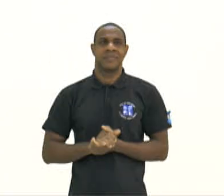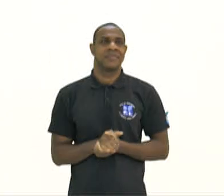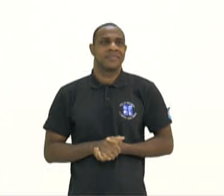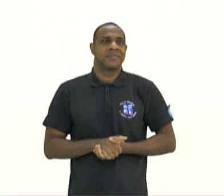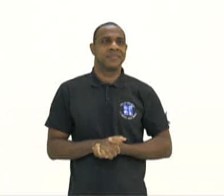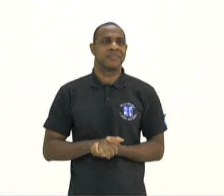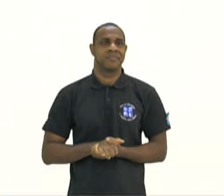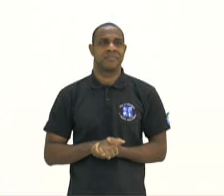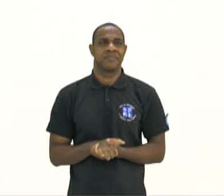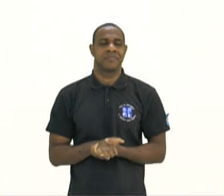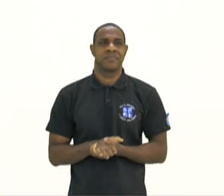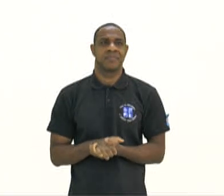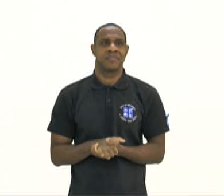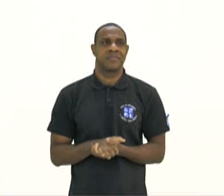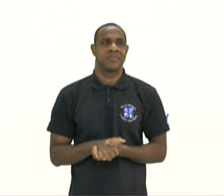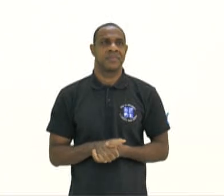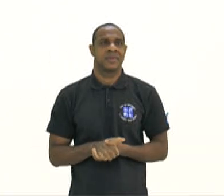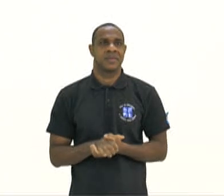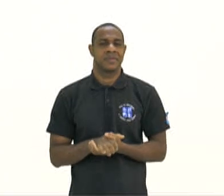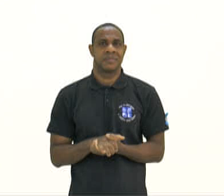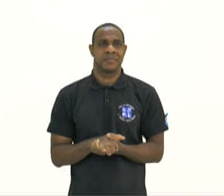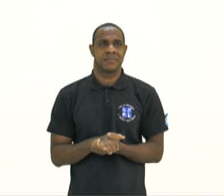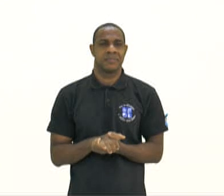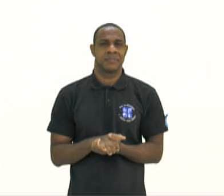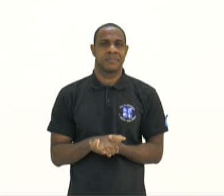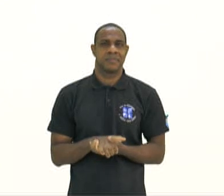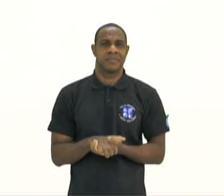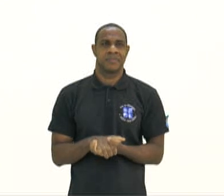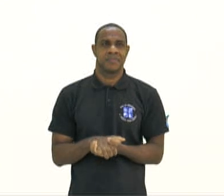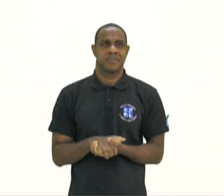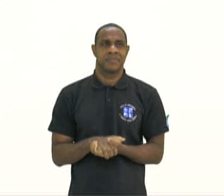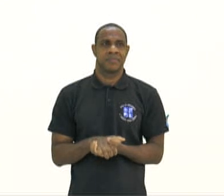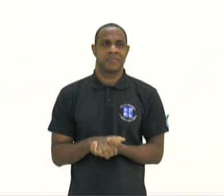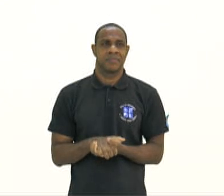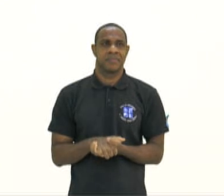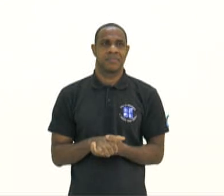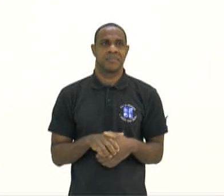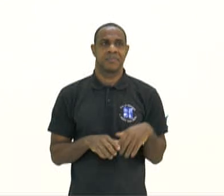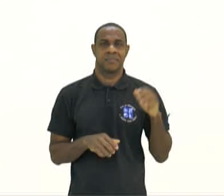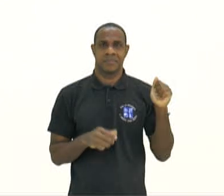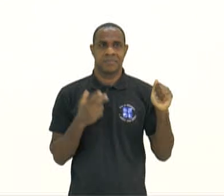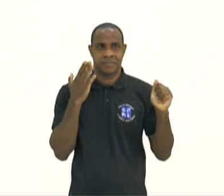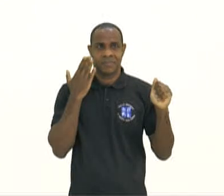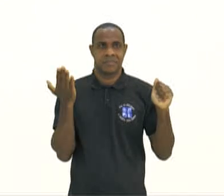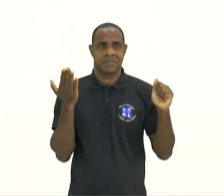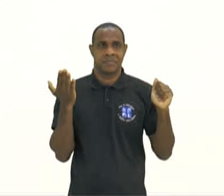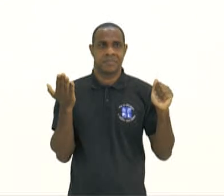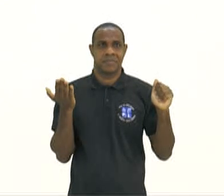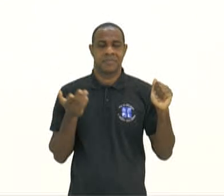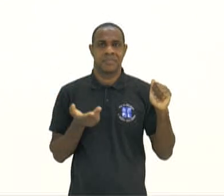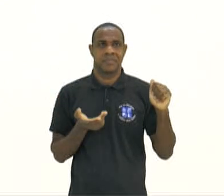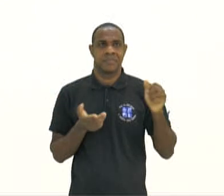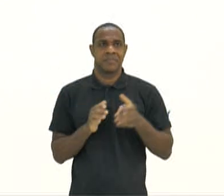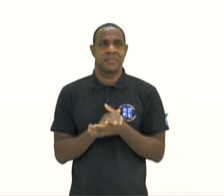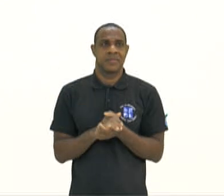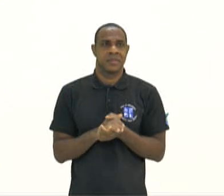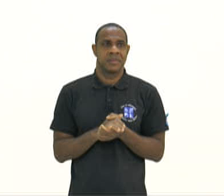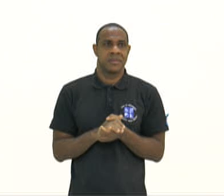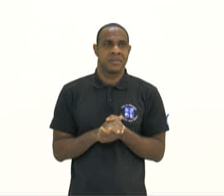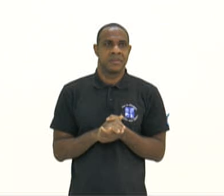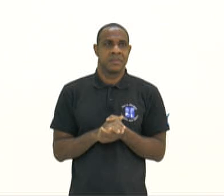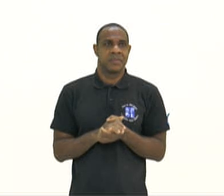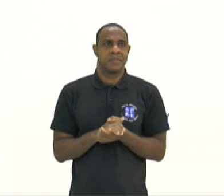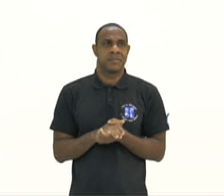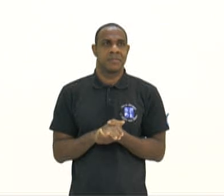nothing, but not as good as the real sport that they imitate. Since most young students spend